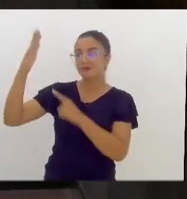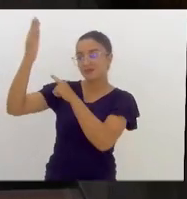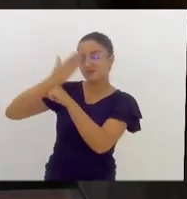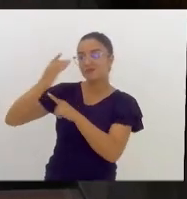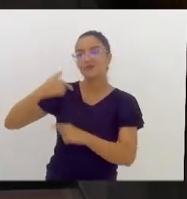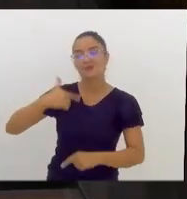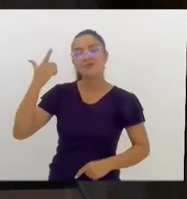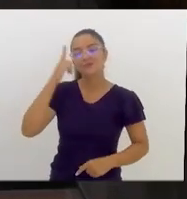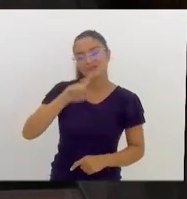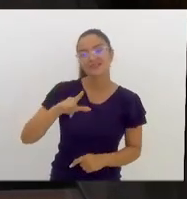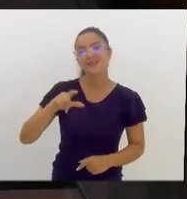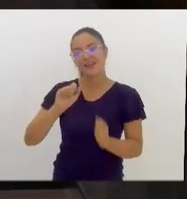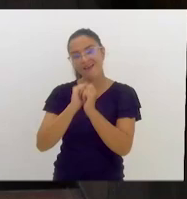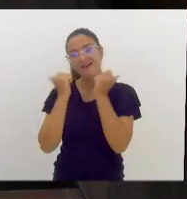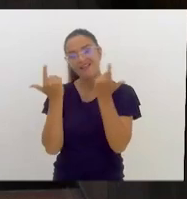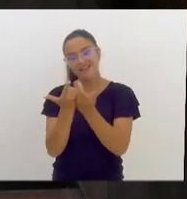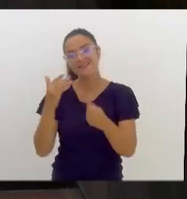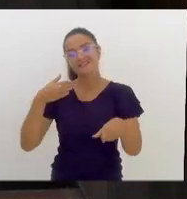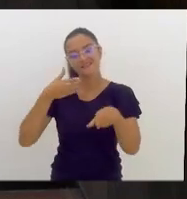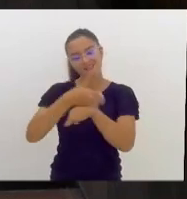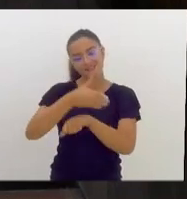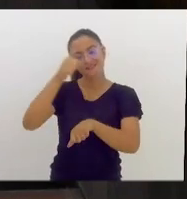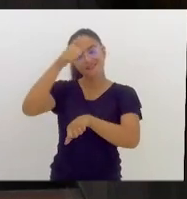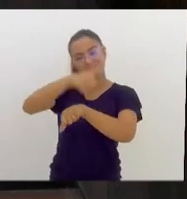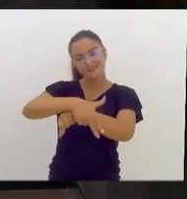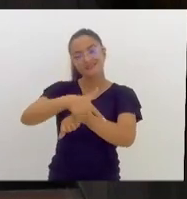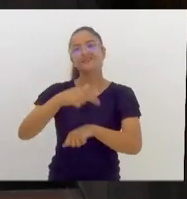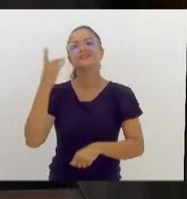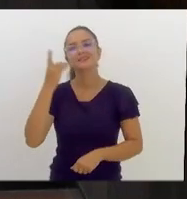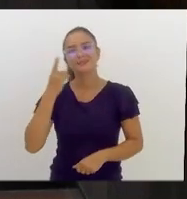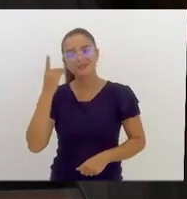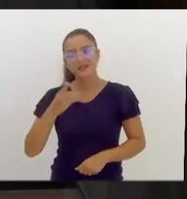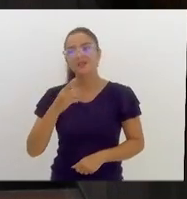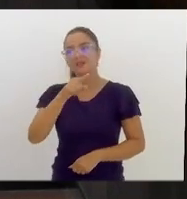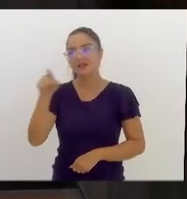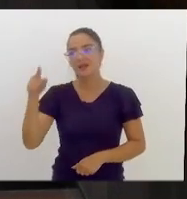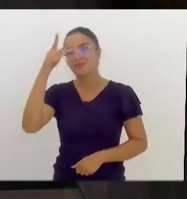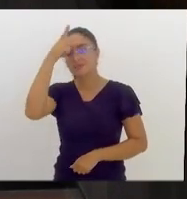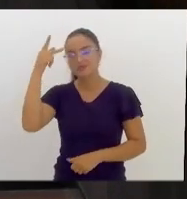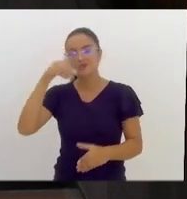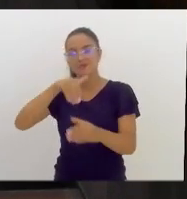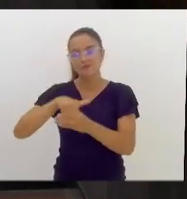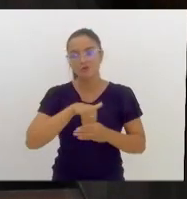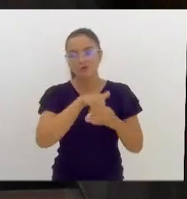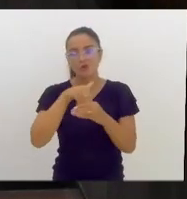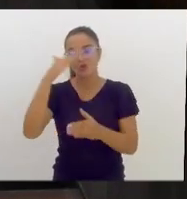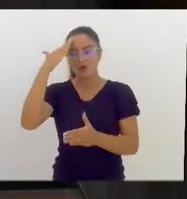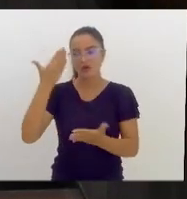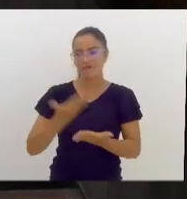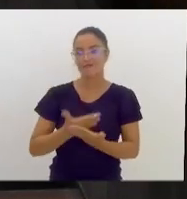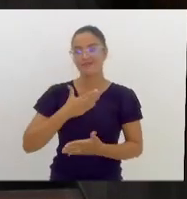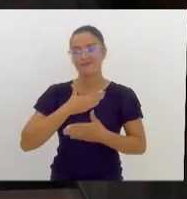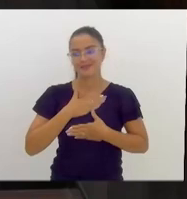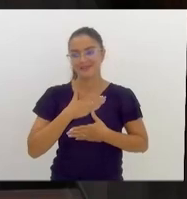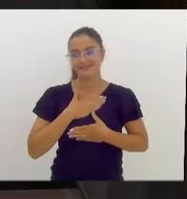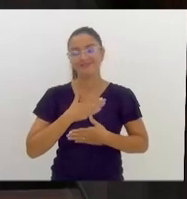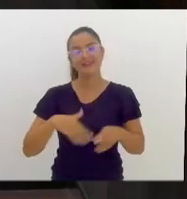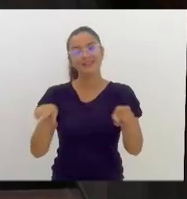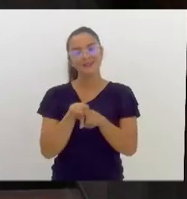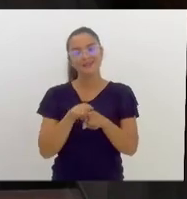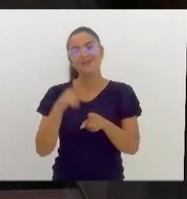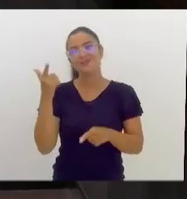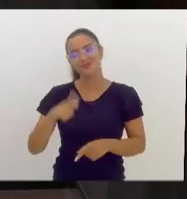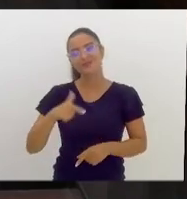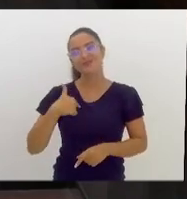como deputado, a confiança dos eleitores e, mais ainda, de poder renovar o mandato